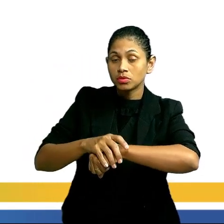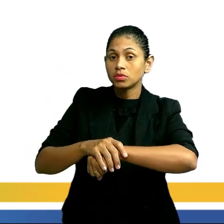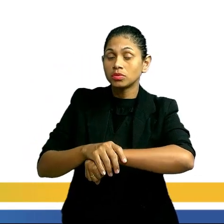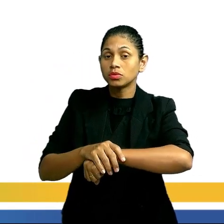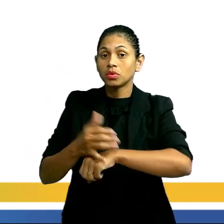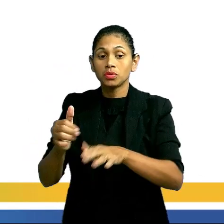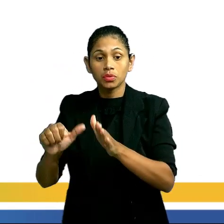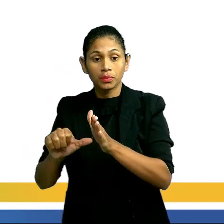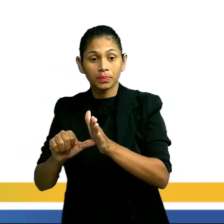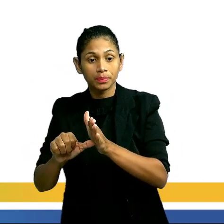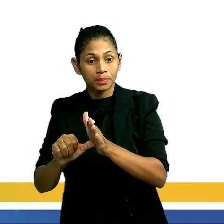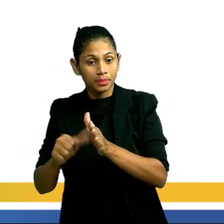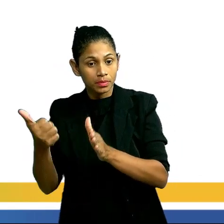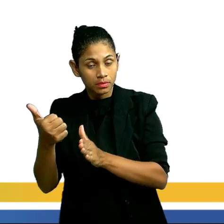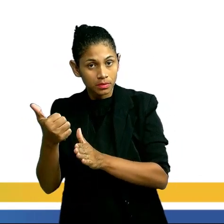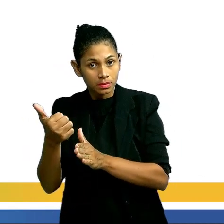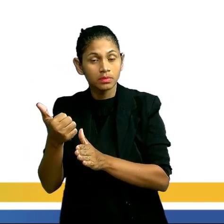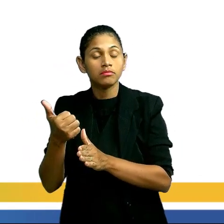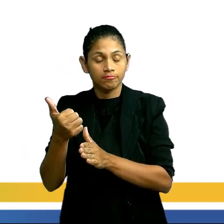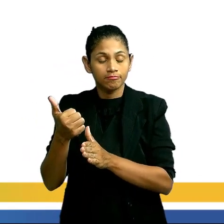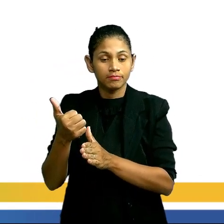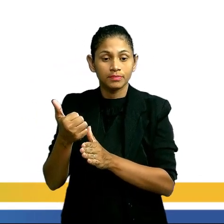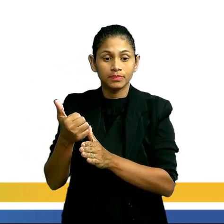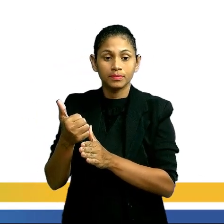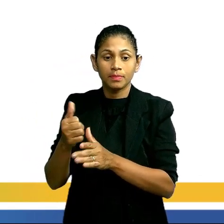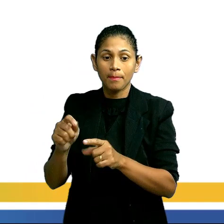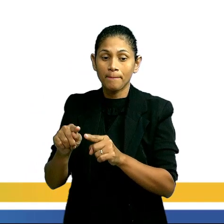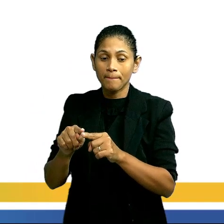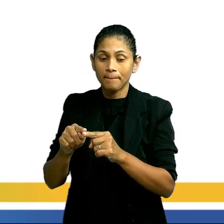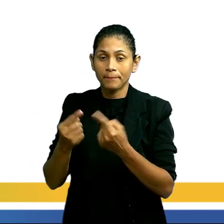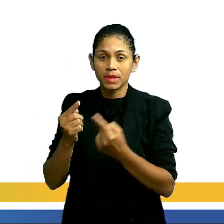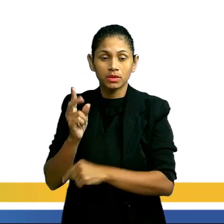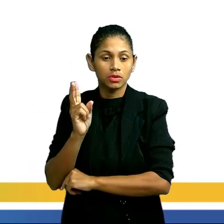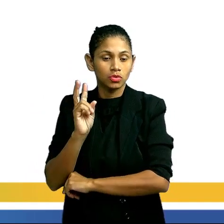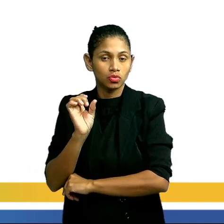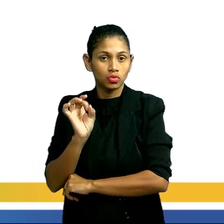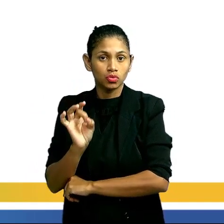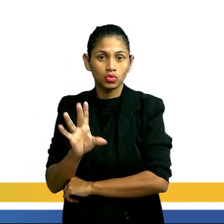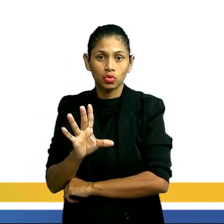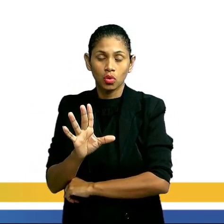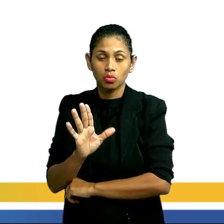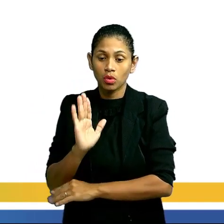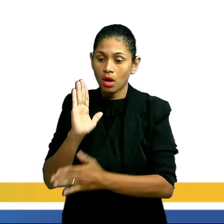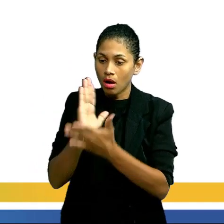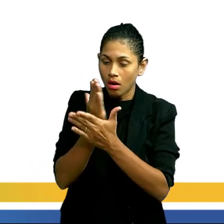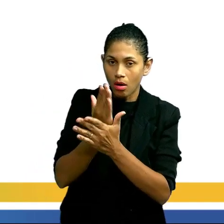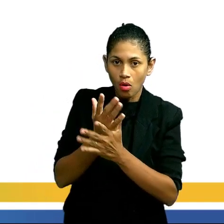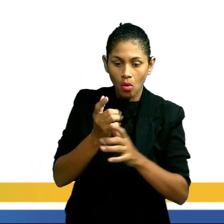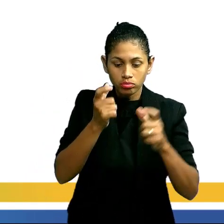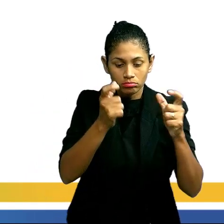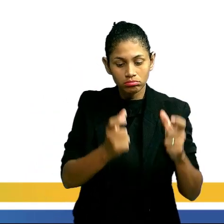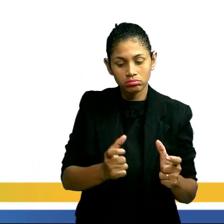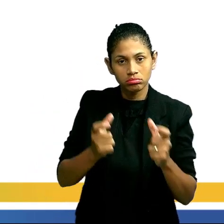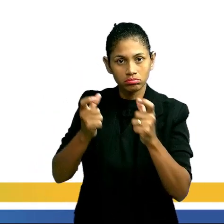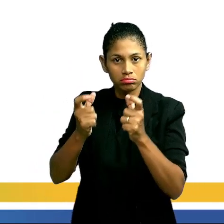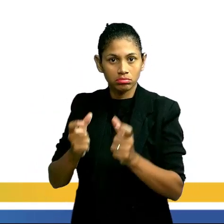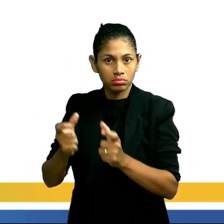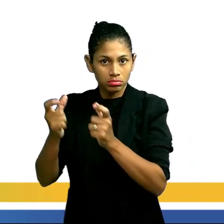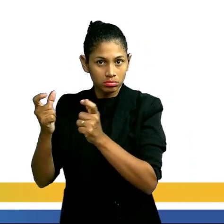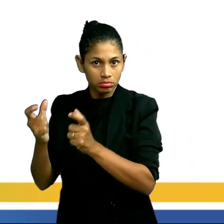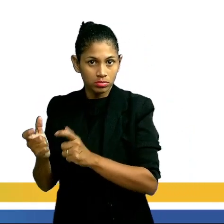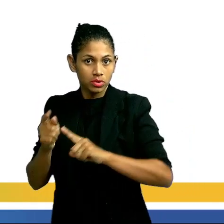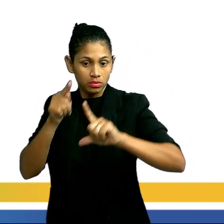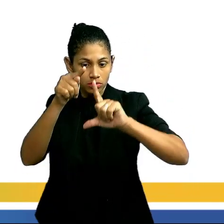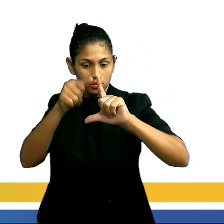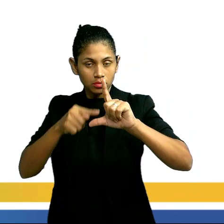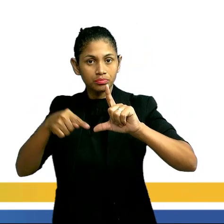é ela pode ser uma função do primeiro grau, mas somente em alguns pontos, não uma função constante em todos